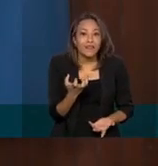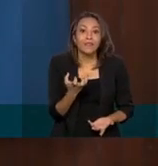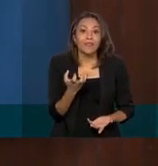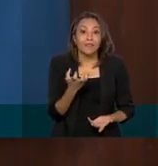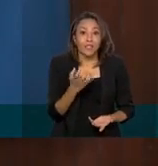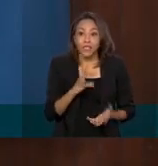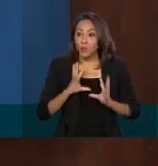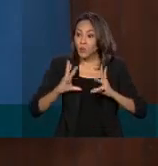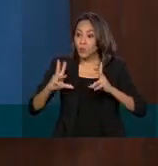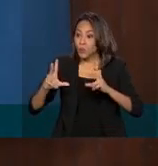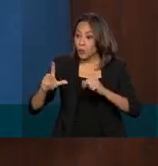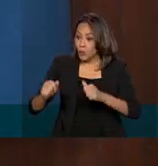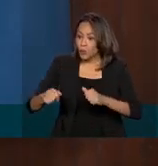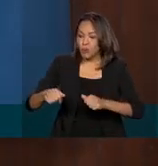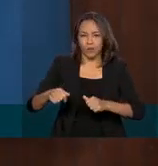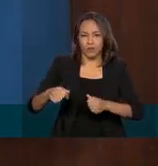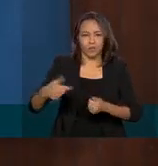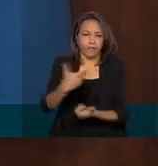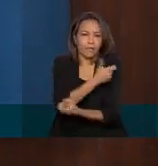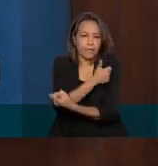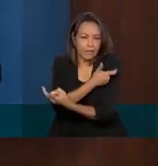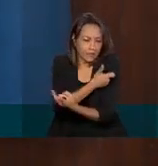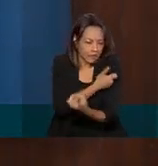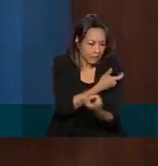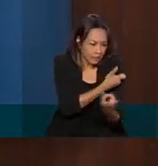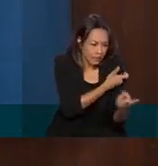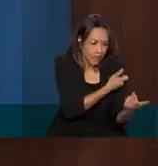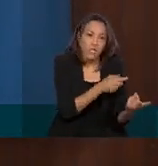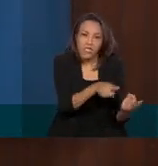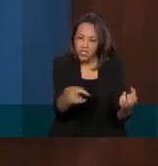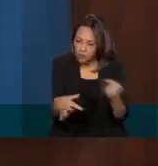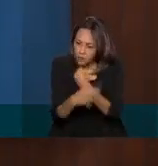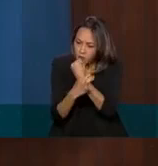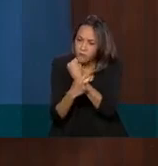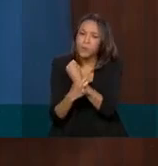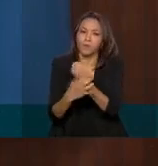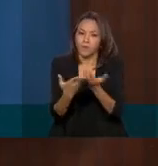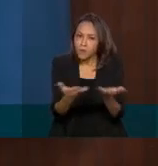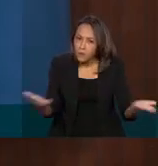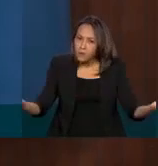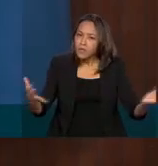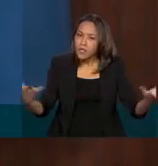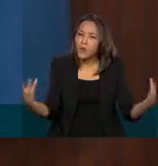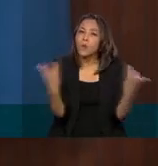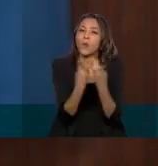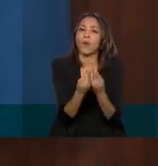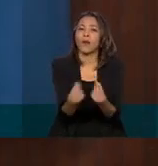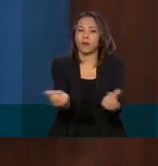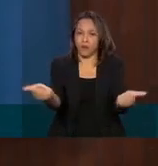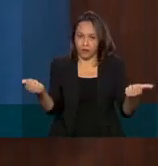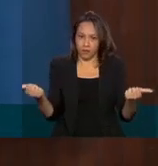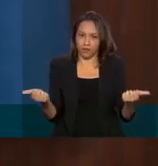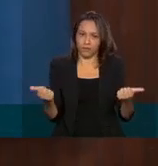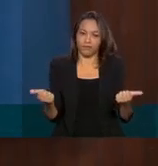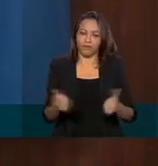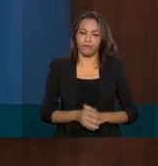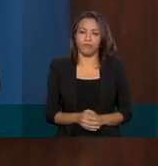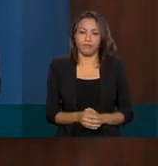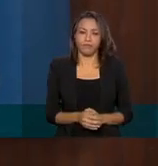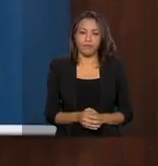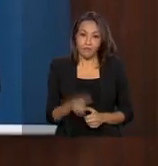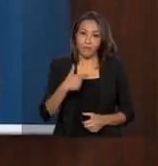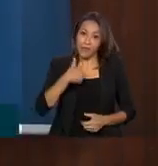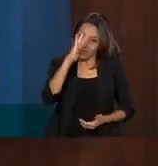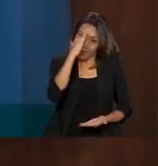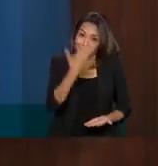sejam disponibilizados para o enfrentamento da pandemia sejam produtos que sejam seguros, eficazes e tenham qualidade. E acredito que